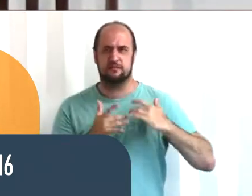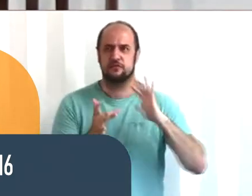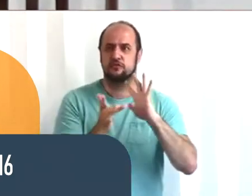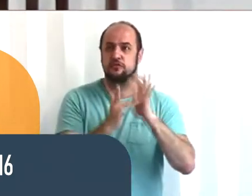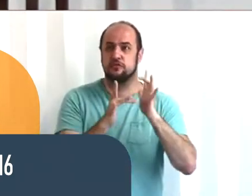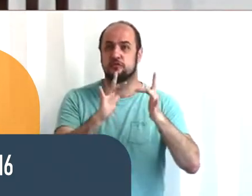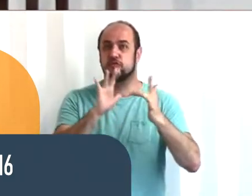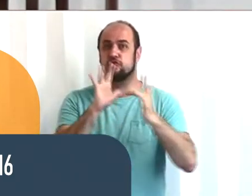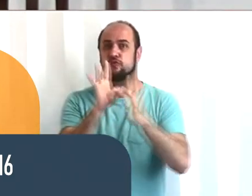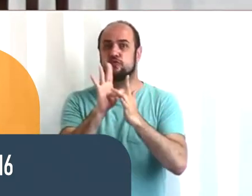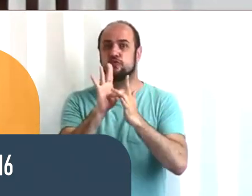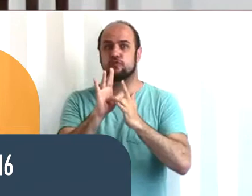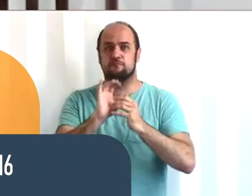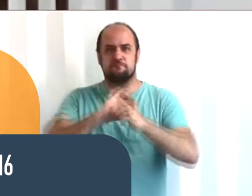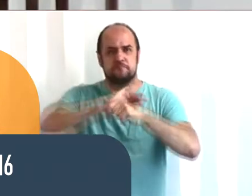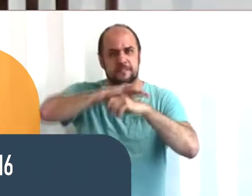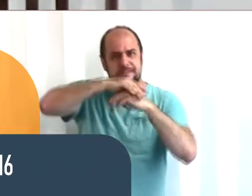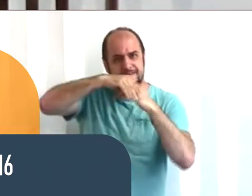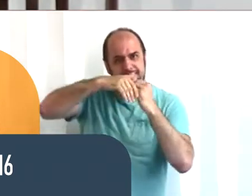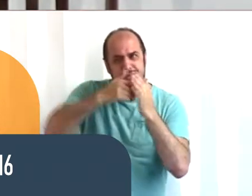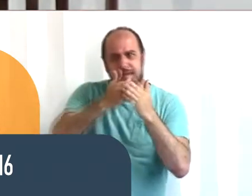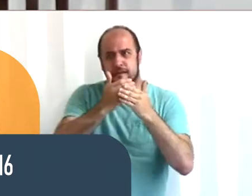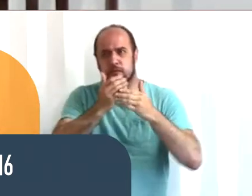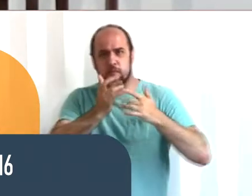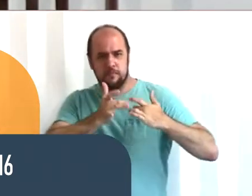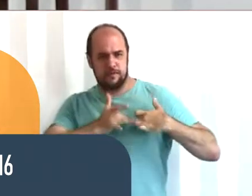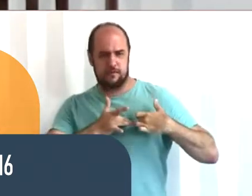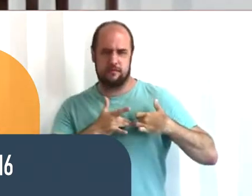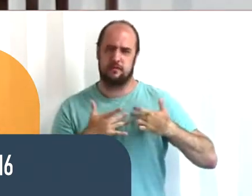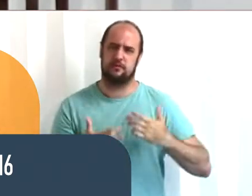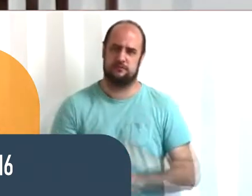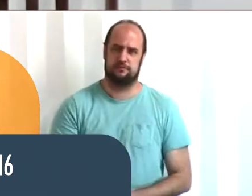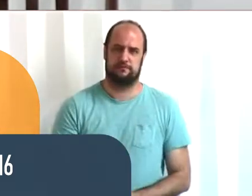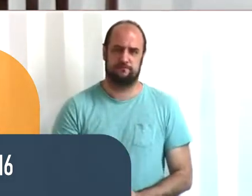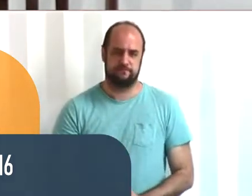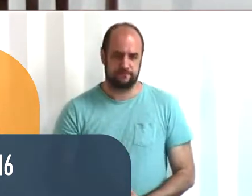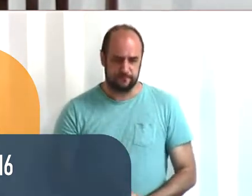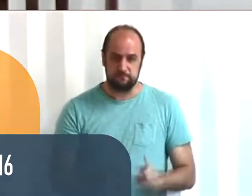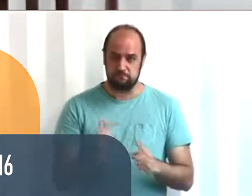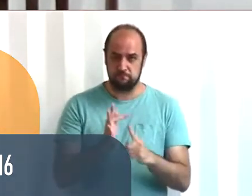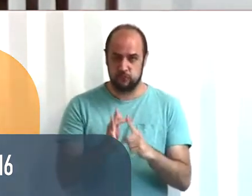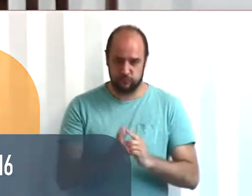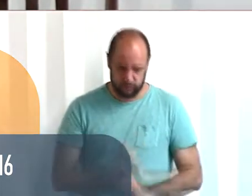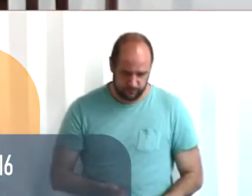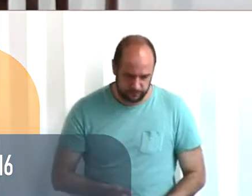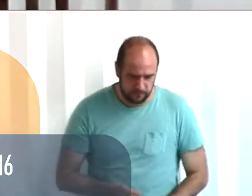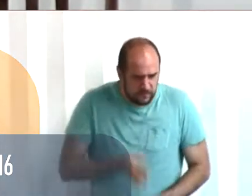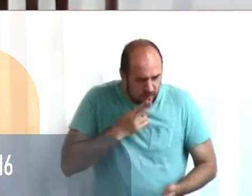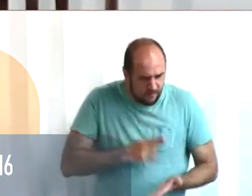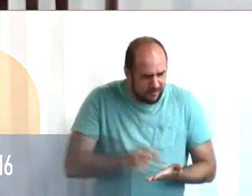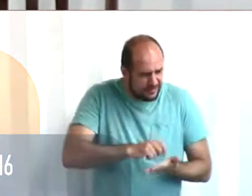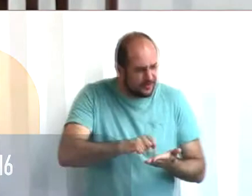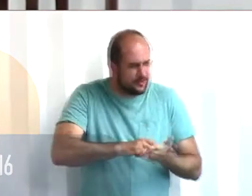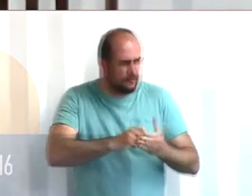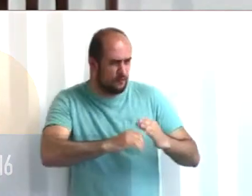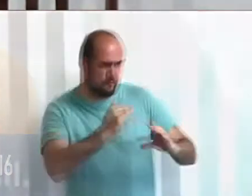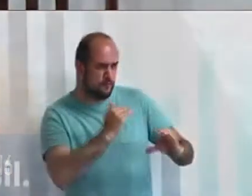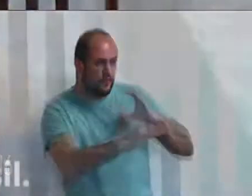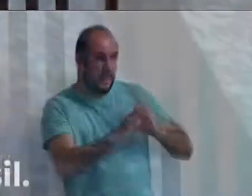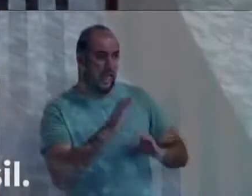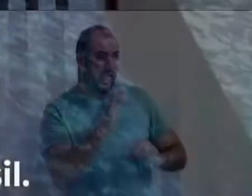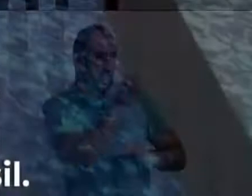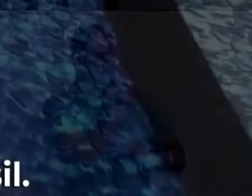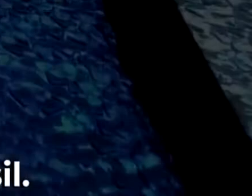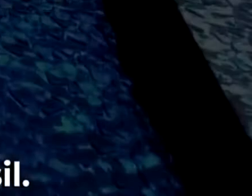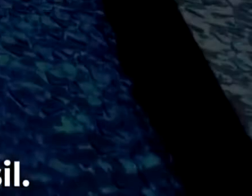o mistério da piedade. Escrevo-te estas coisas, esperando ir ver-te em breve,